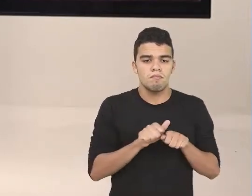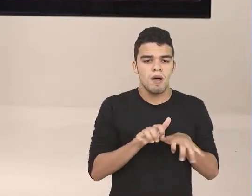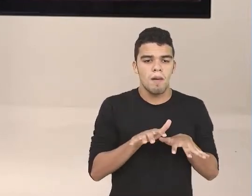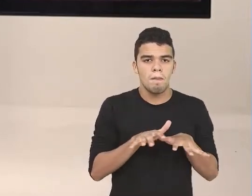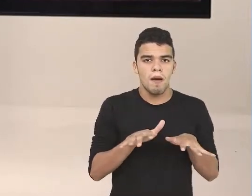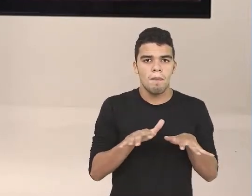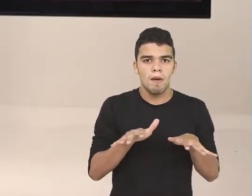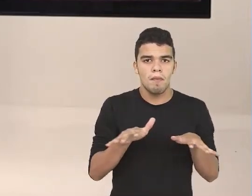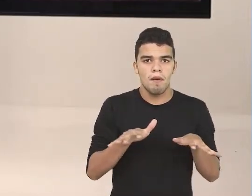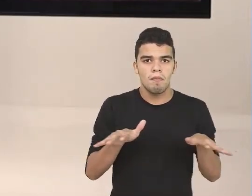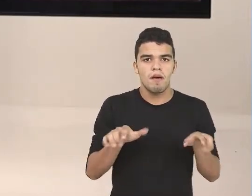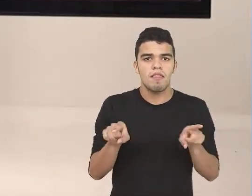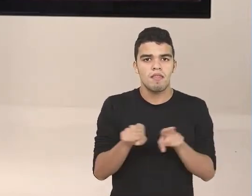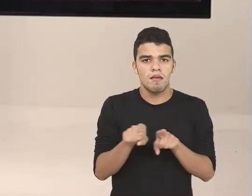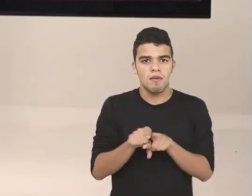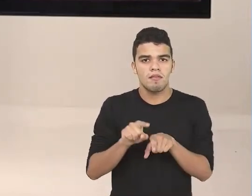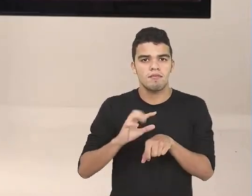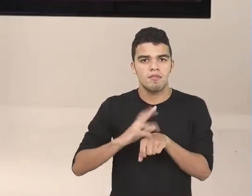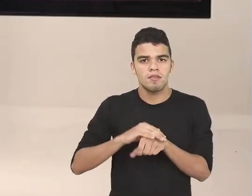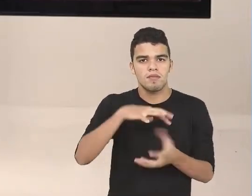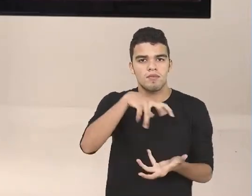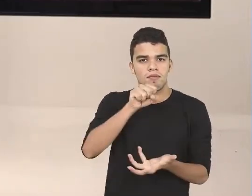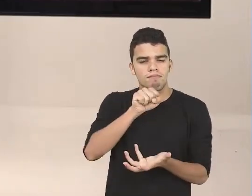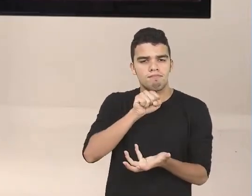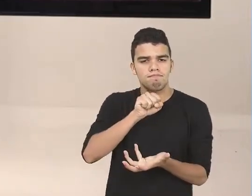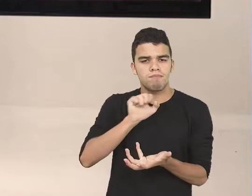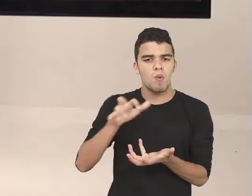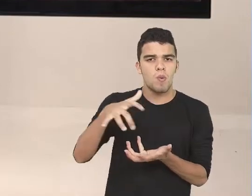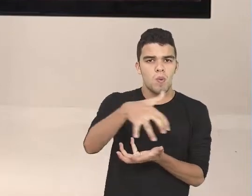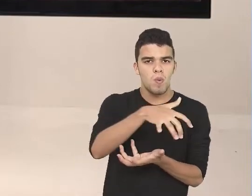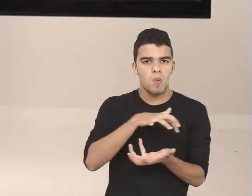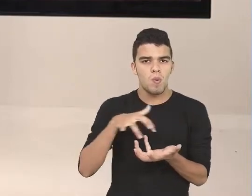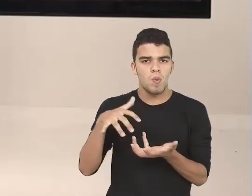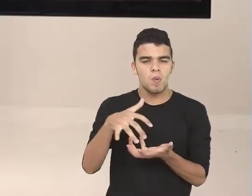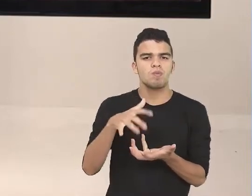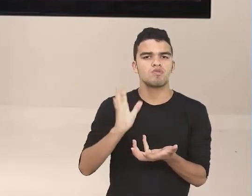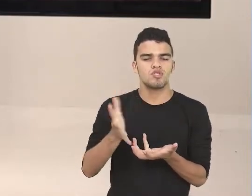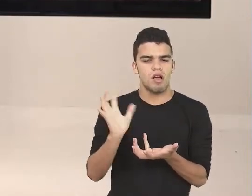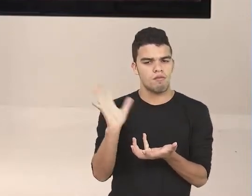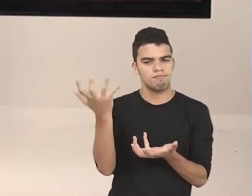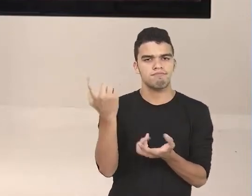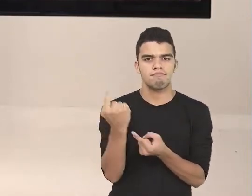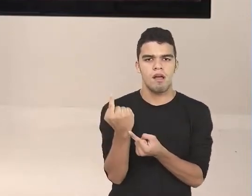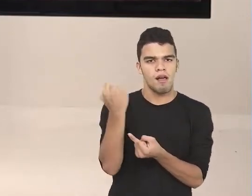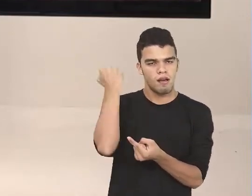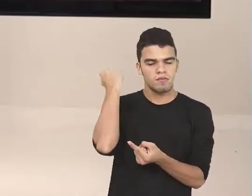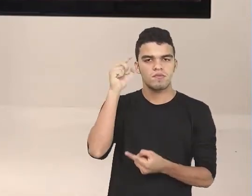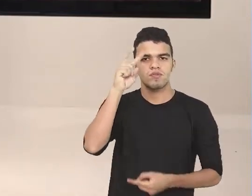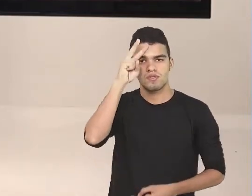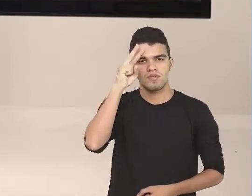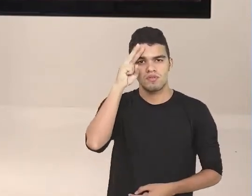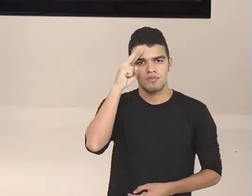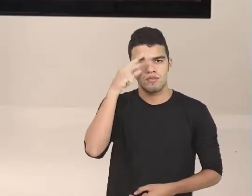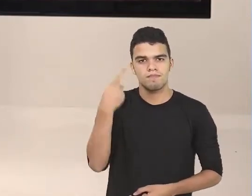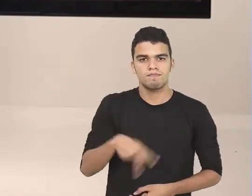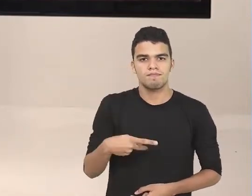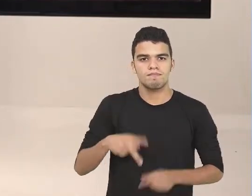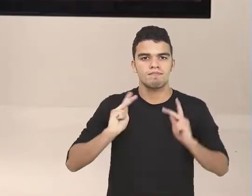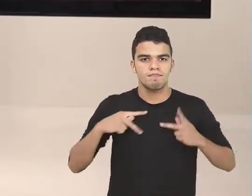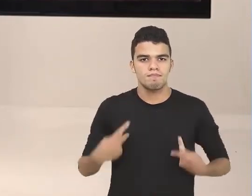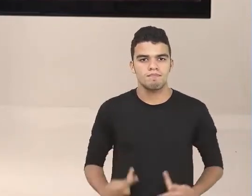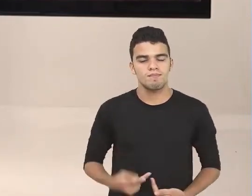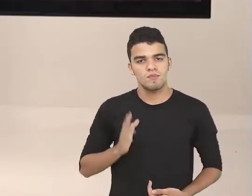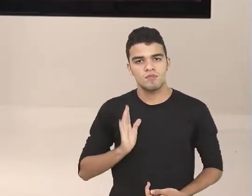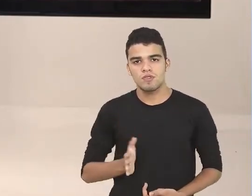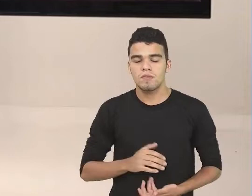pandemia. Aprenderam também que todas essas coisas elas já aconteceram antes na história da humanidade. Posteriormente,